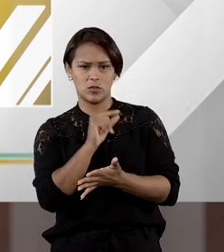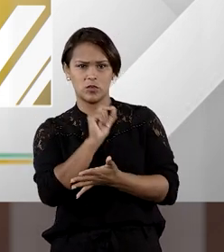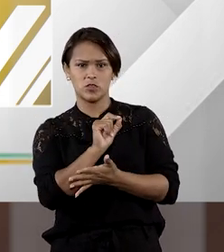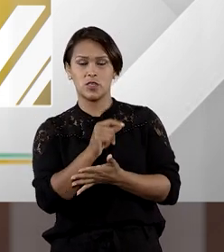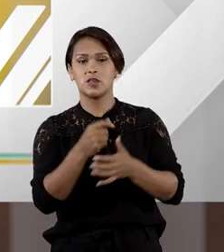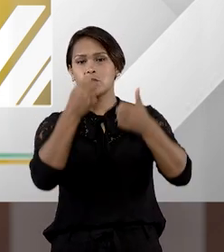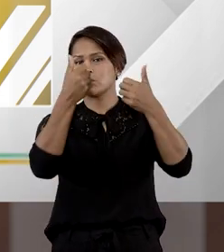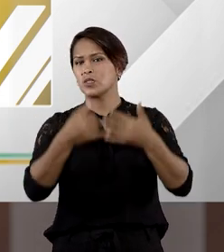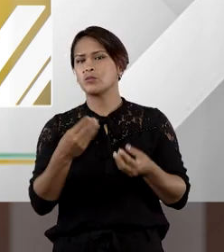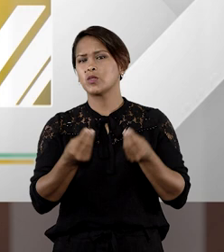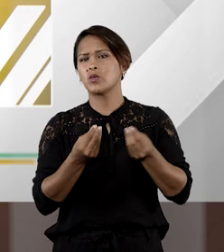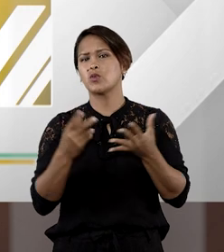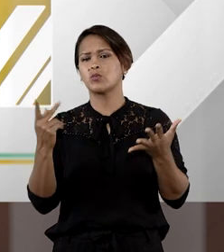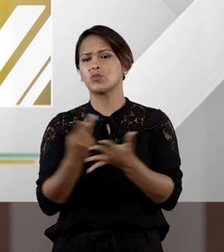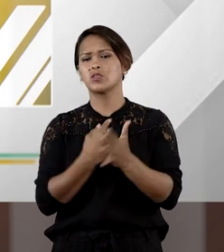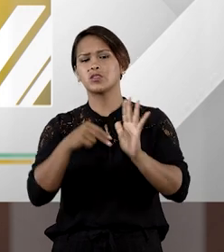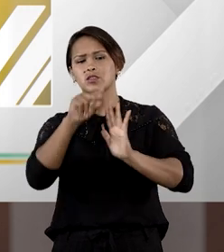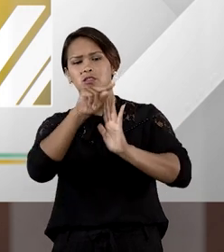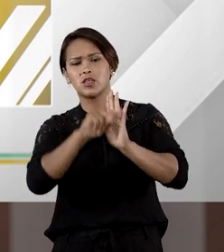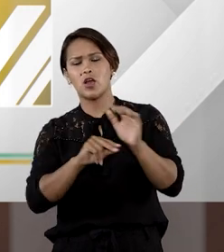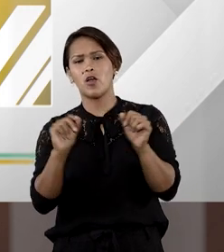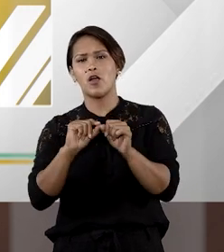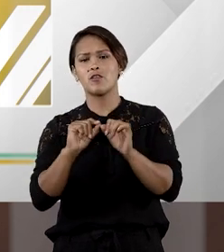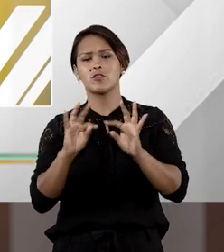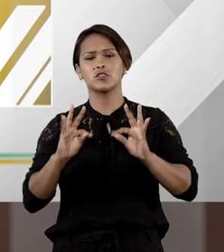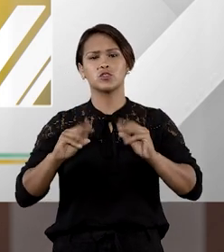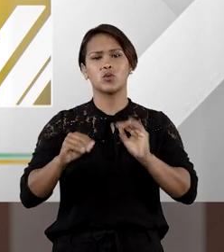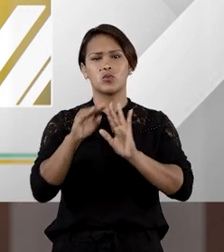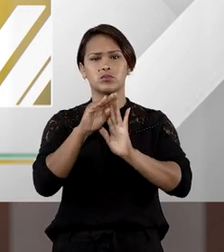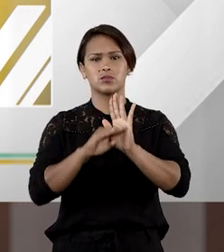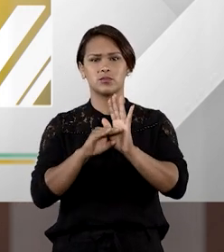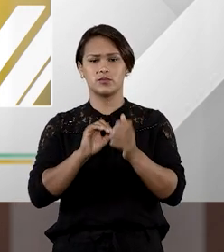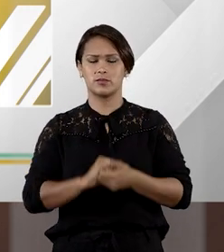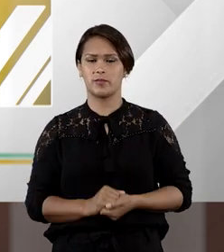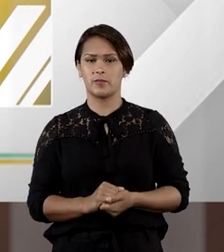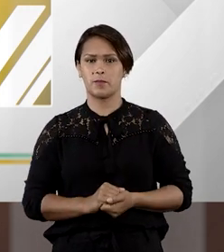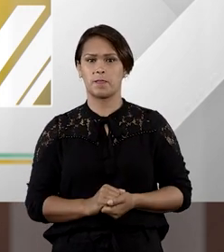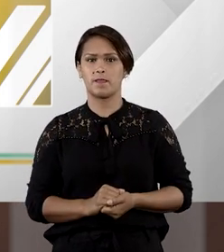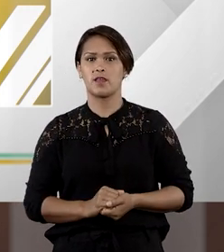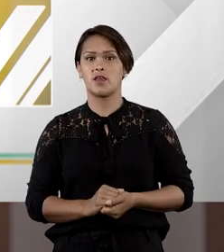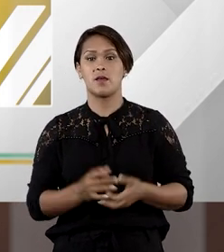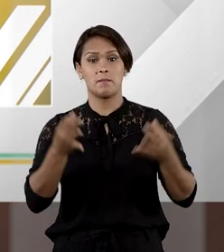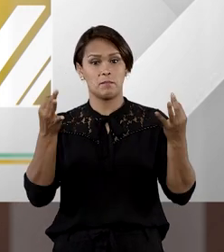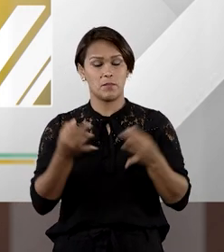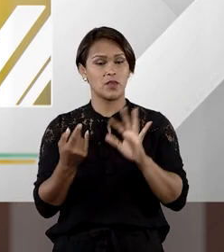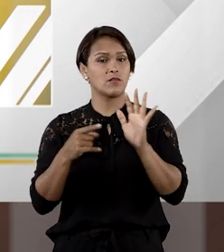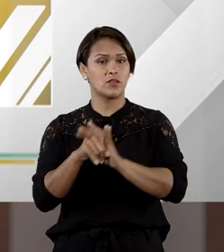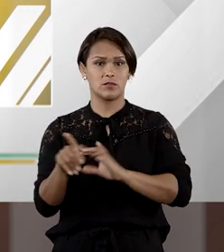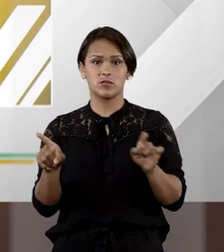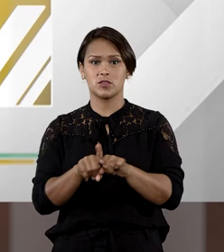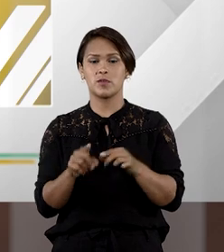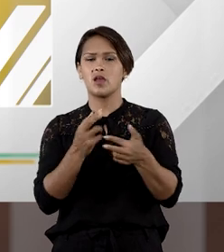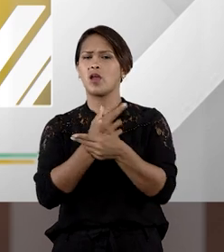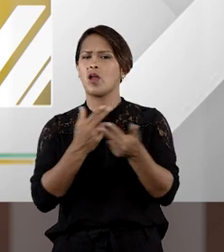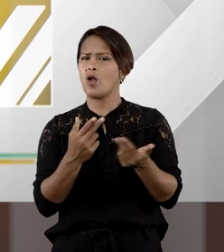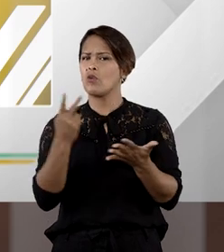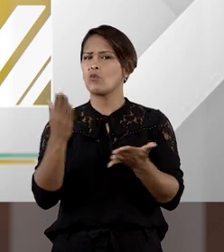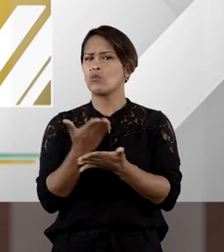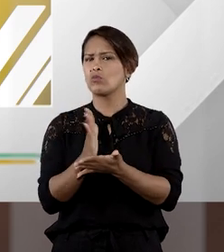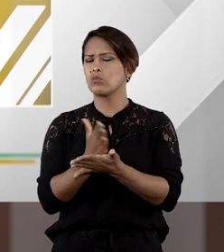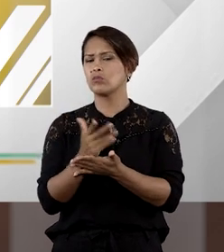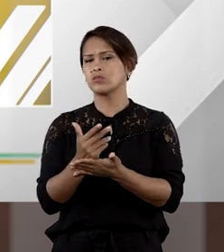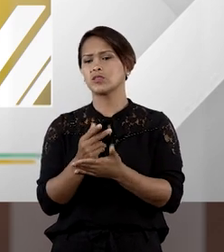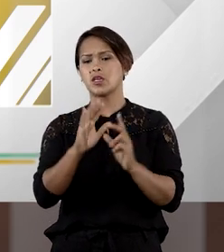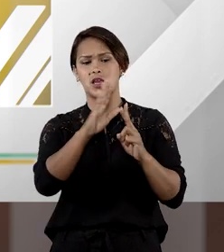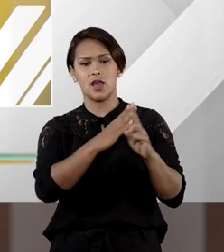Mas explica para a gente como que são realizados esses ritos. Ah, ótima pergunta também. Muitas vezes a